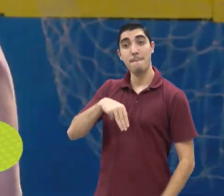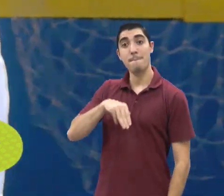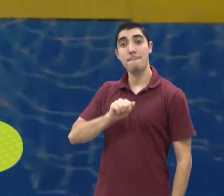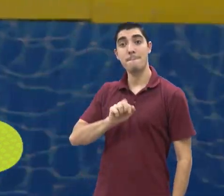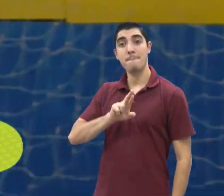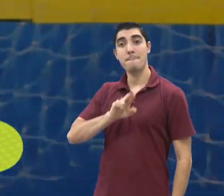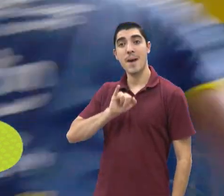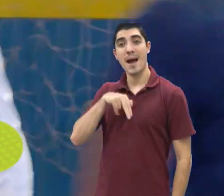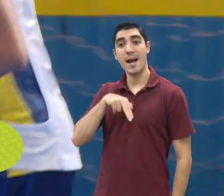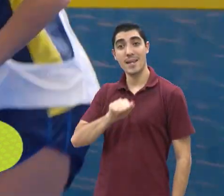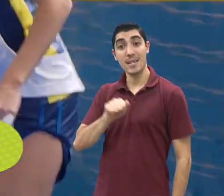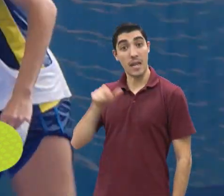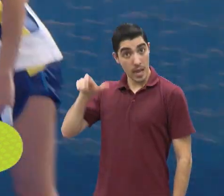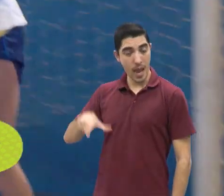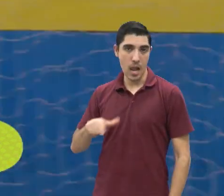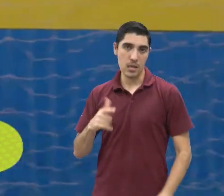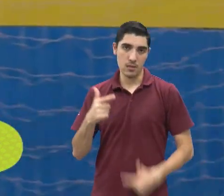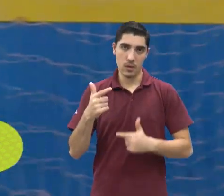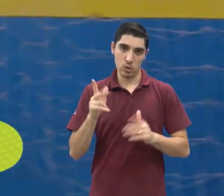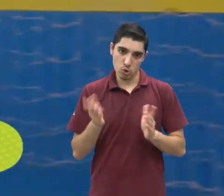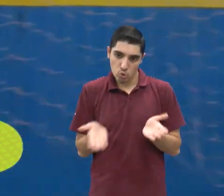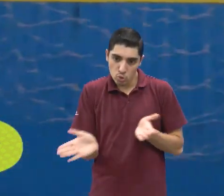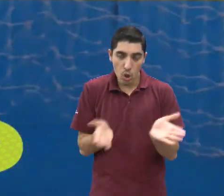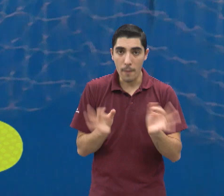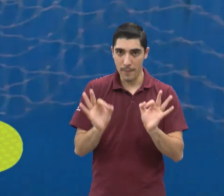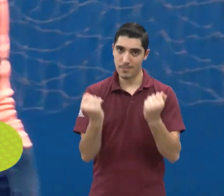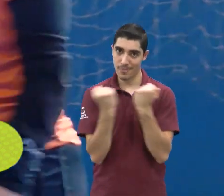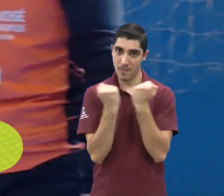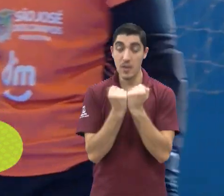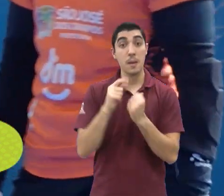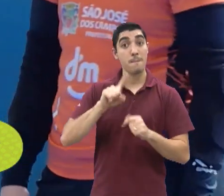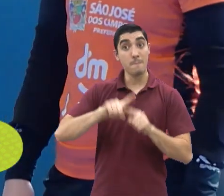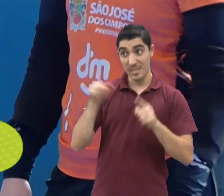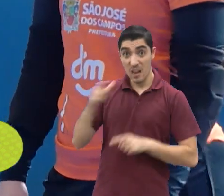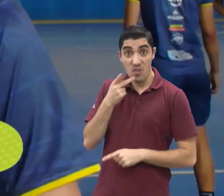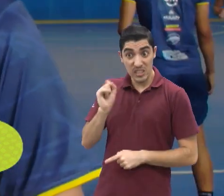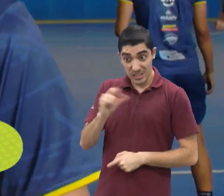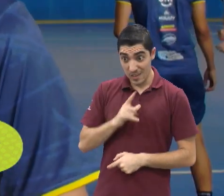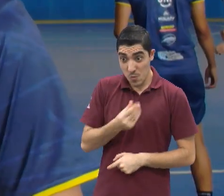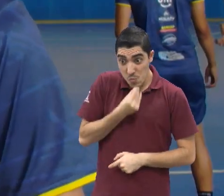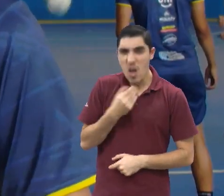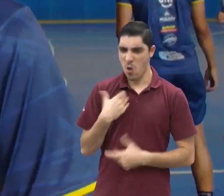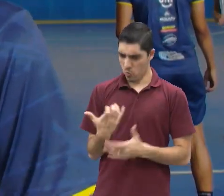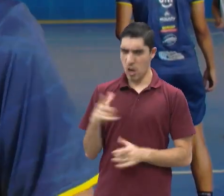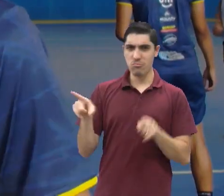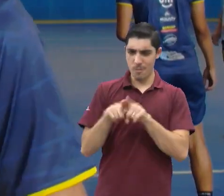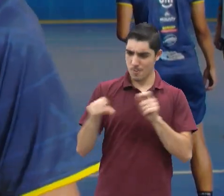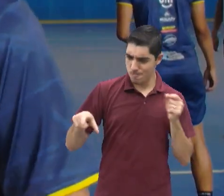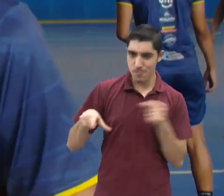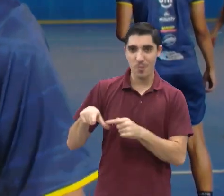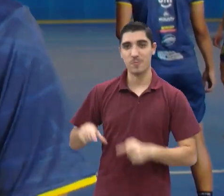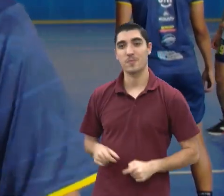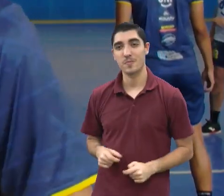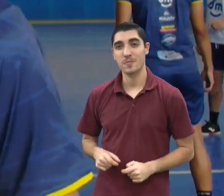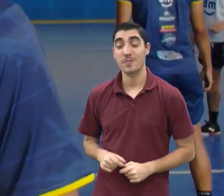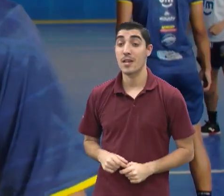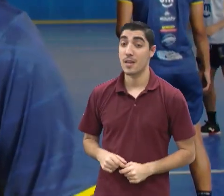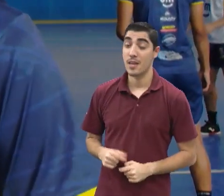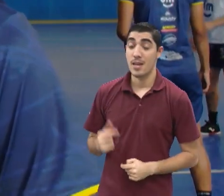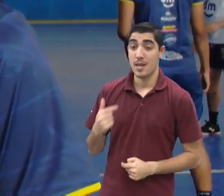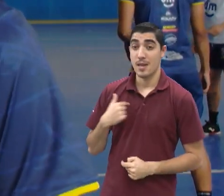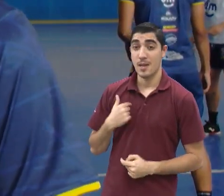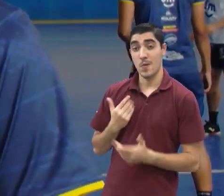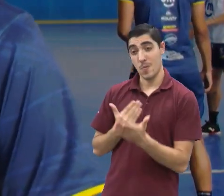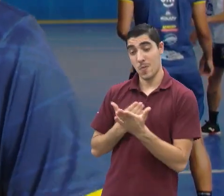mais defensiva, se tiver uma chance, pode aproveitar e deixar o seu. Eu comecei a temporada um pouco travada em